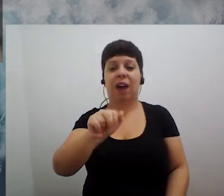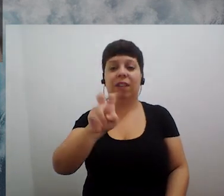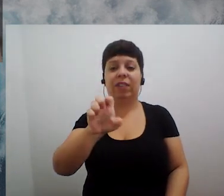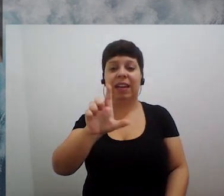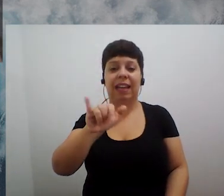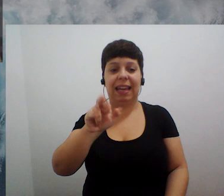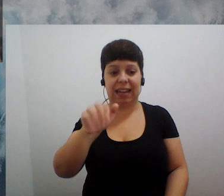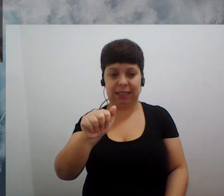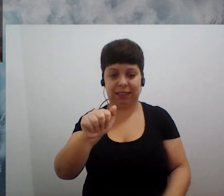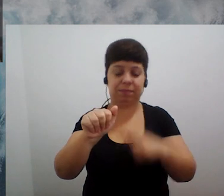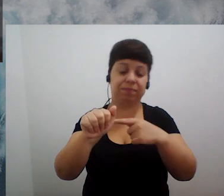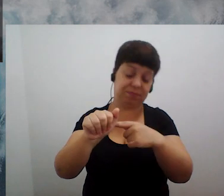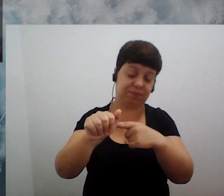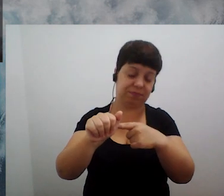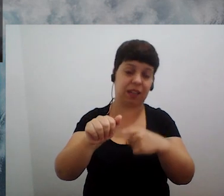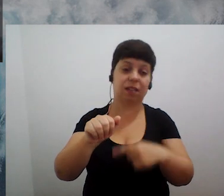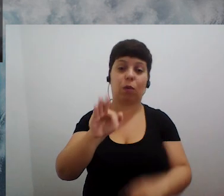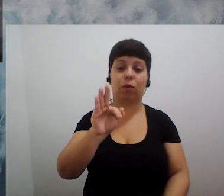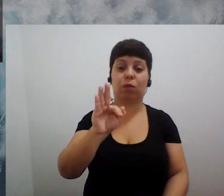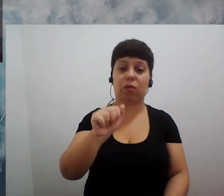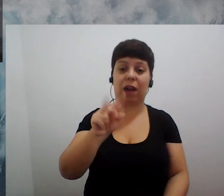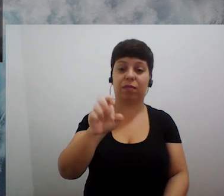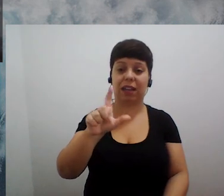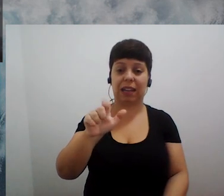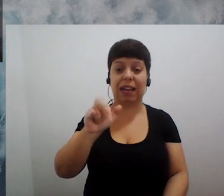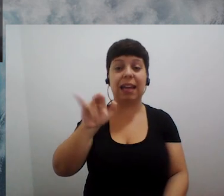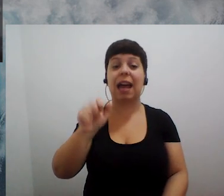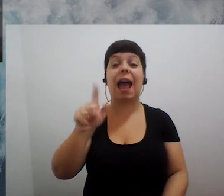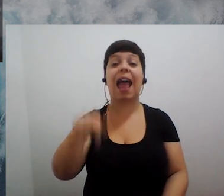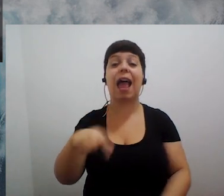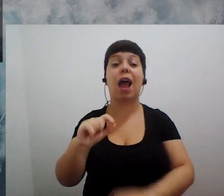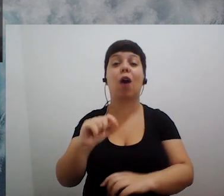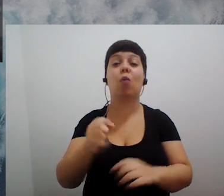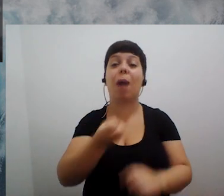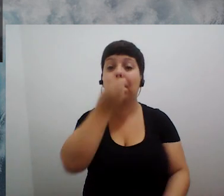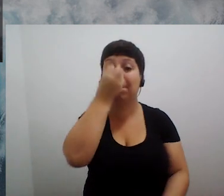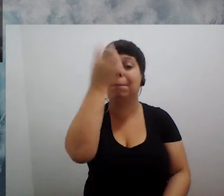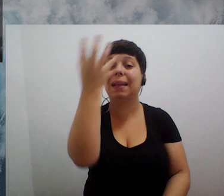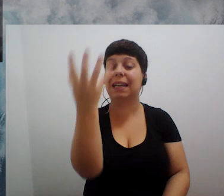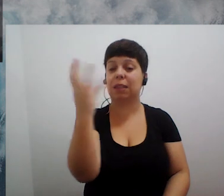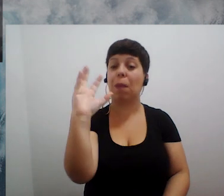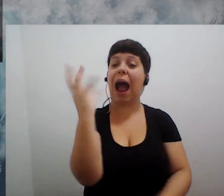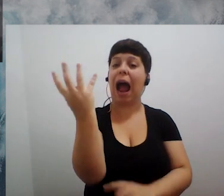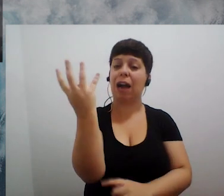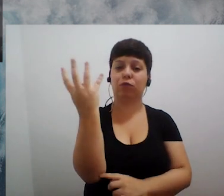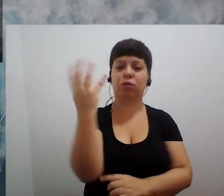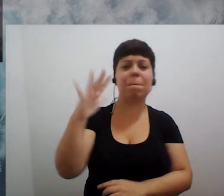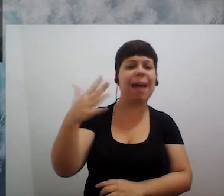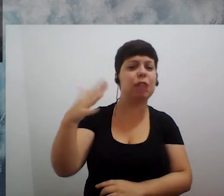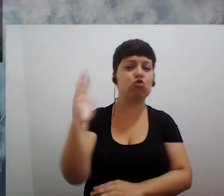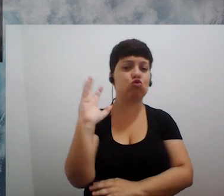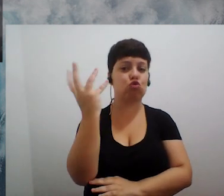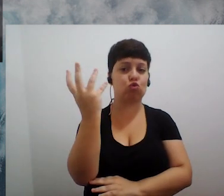colocar esse nome de faveleira, que, na verdade, faveleira, ela é uma planta, ela é uma árvore de porte